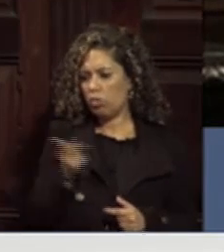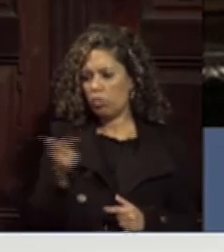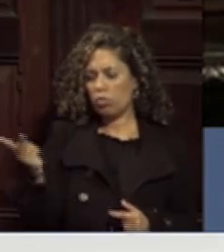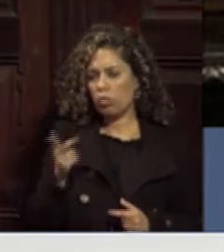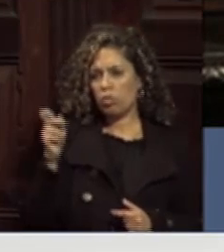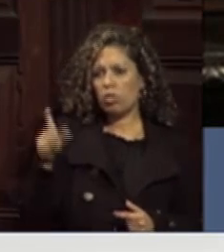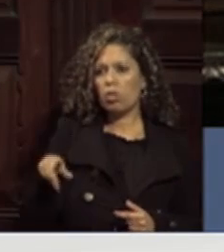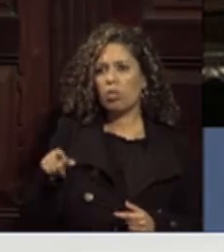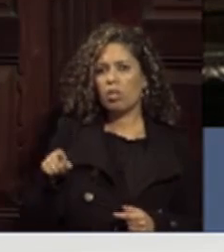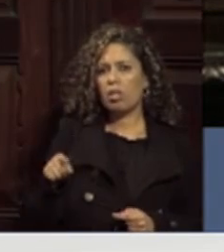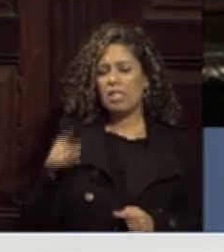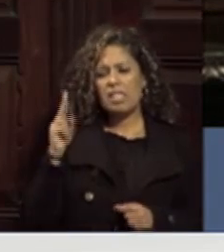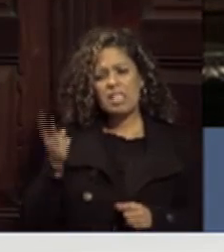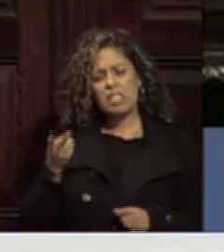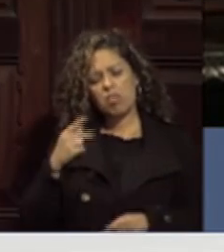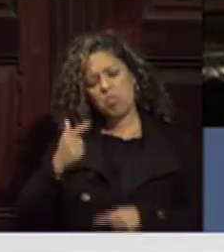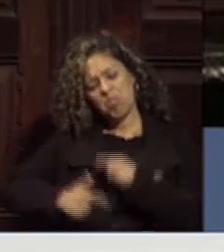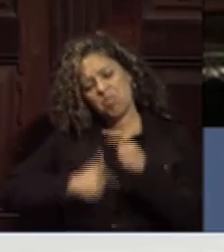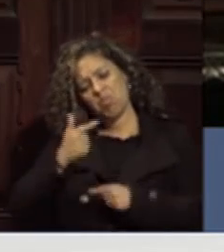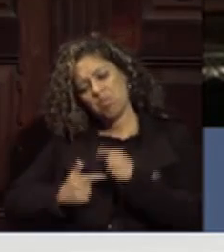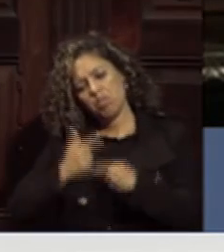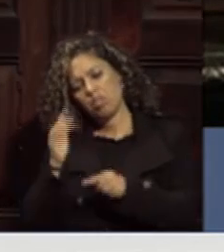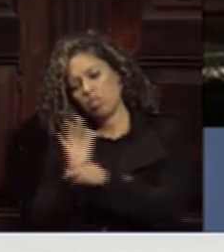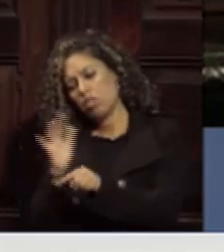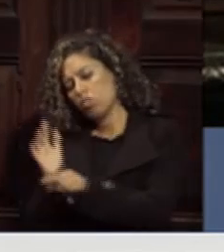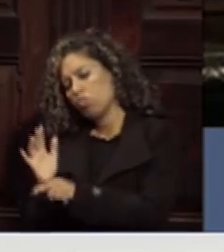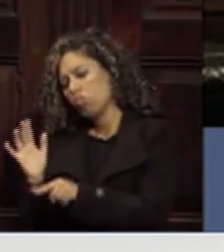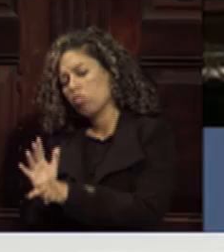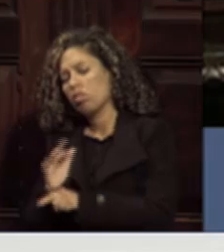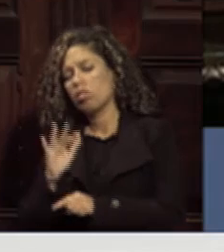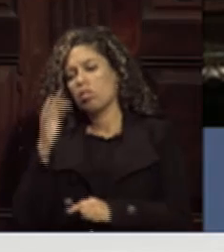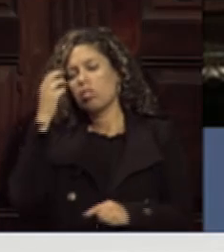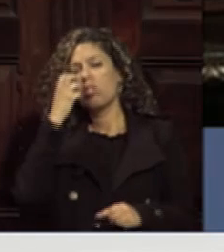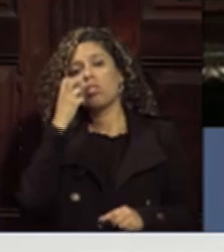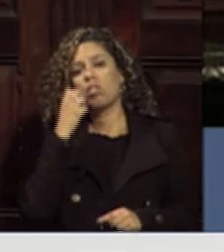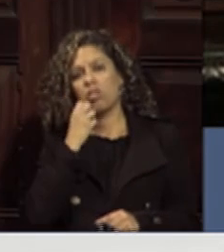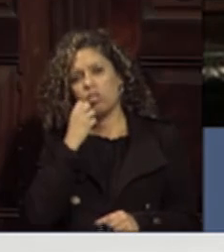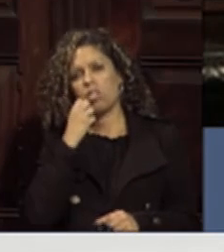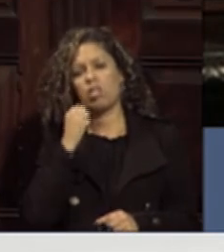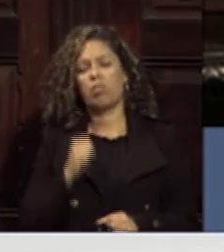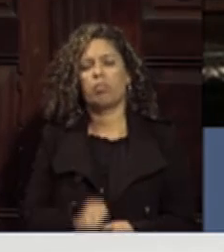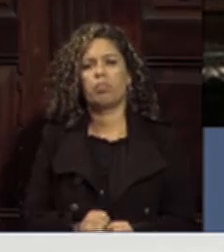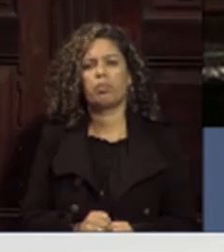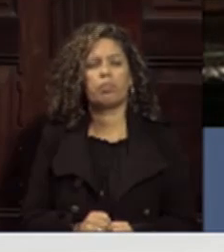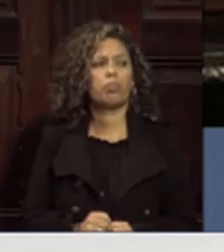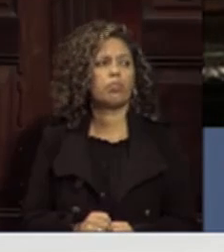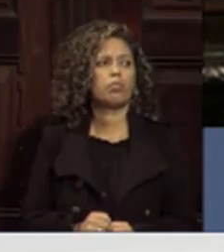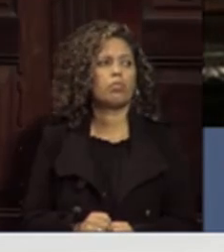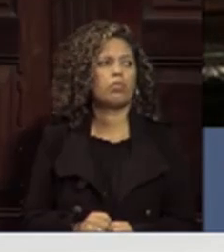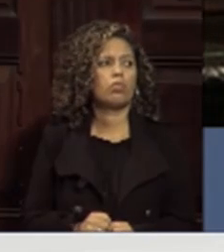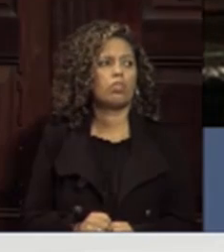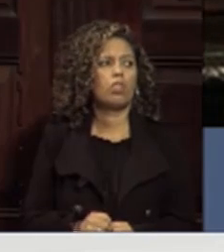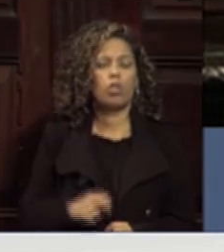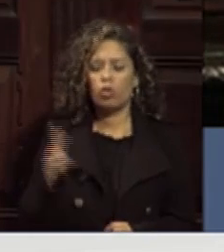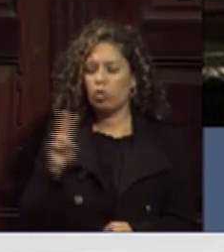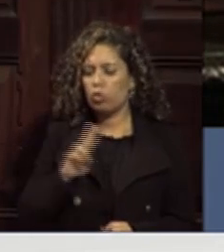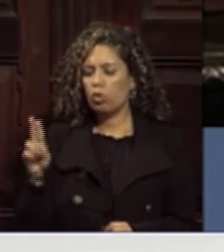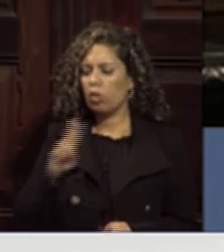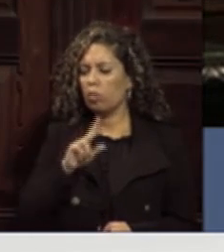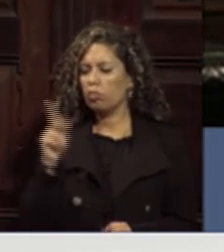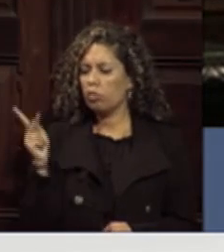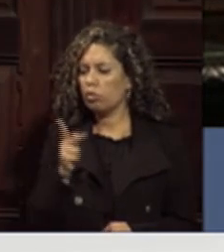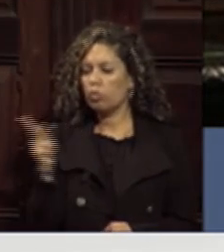políticas de adoção, a fomentar esse tema no debate com a sociedade. Então, em nome deles dois, em nome